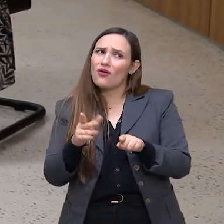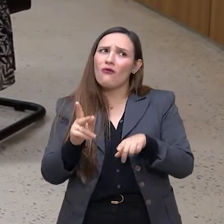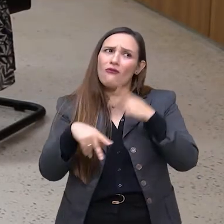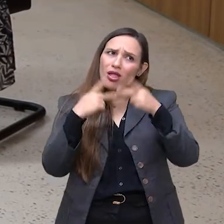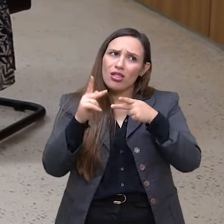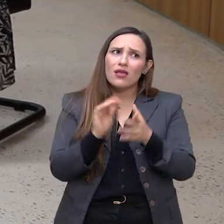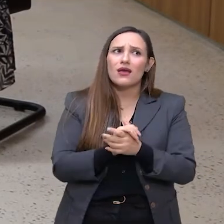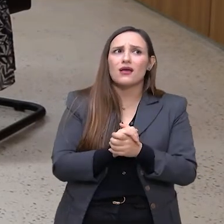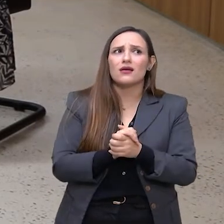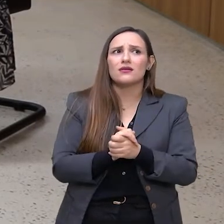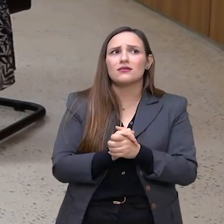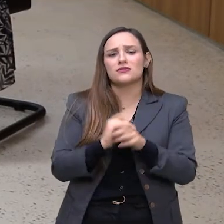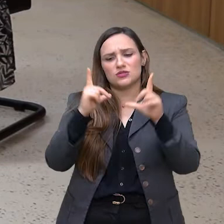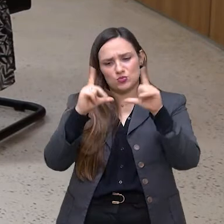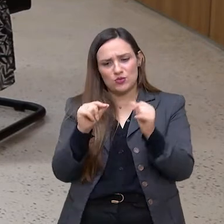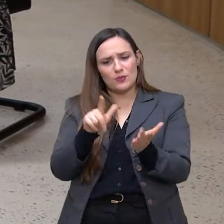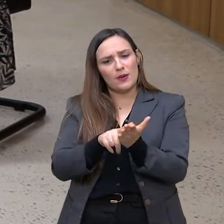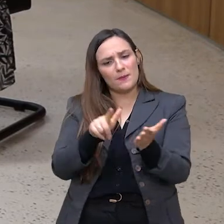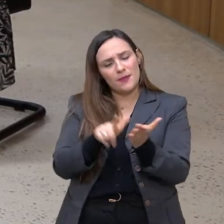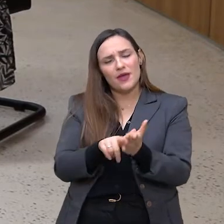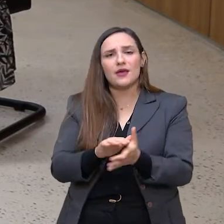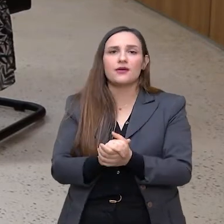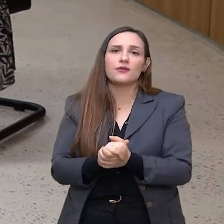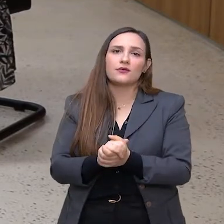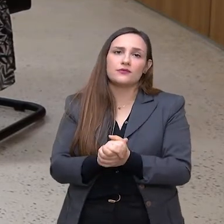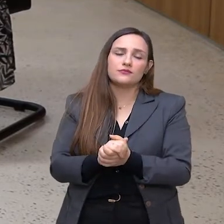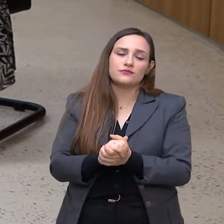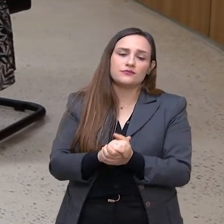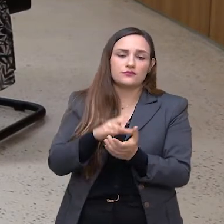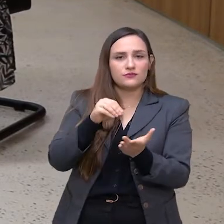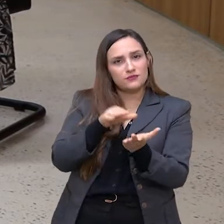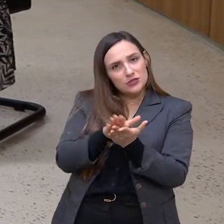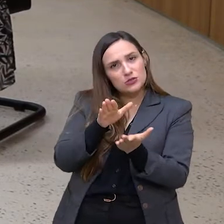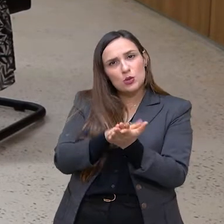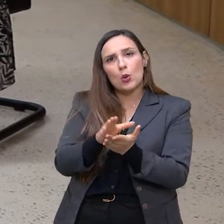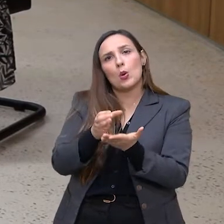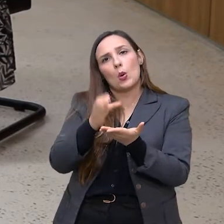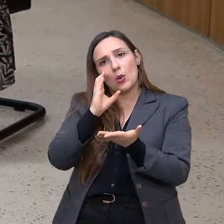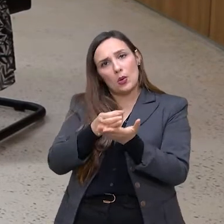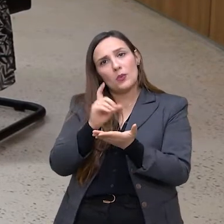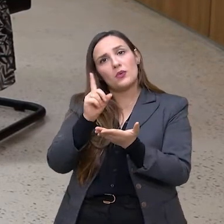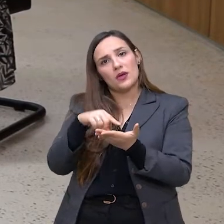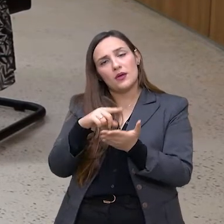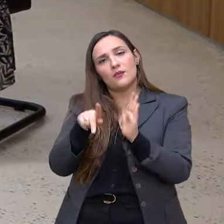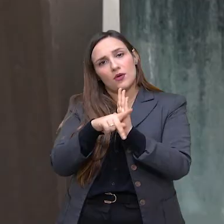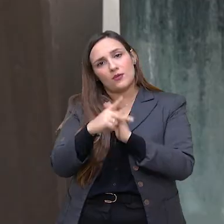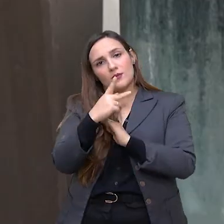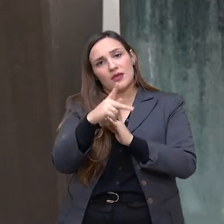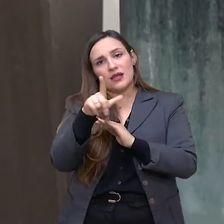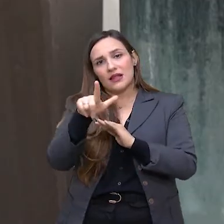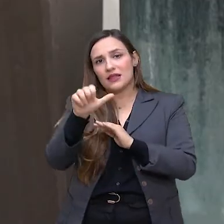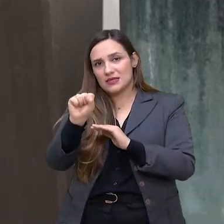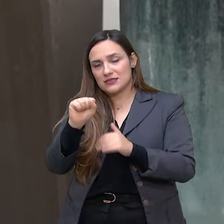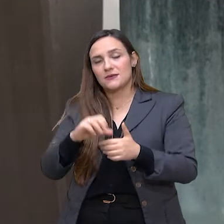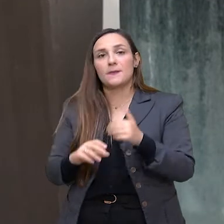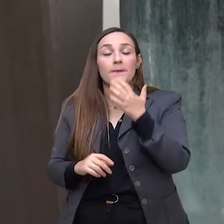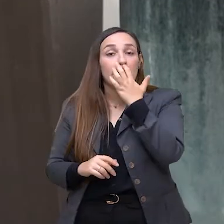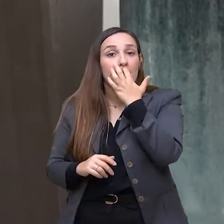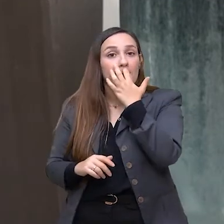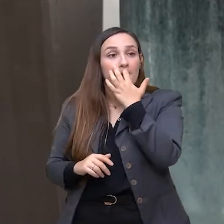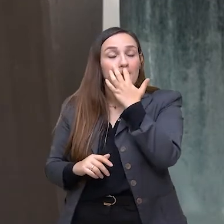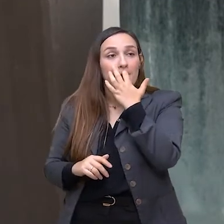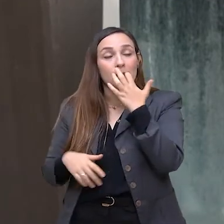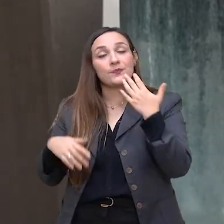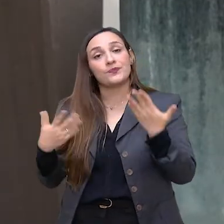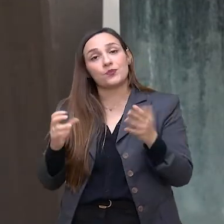falamos, né? Que é a questão da redução de papel, impressora, copo, que são os indicadores do PLS. Né? Isso. E a gente falou